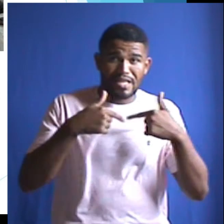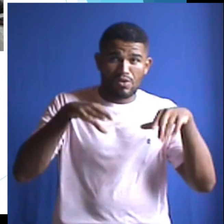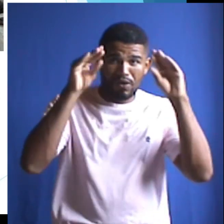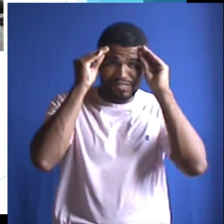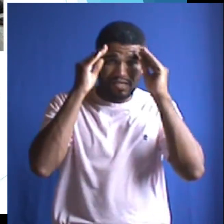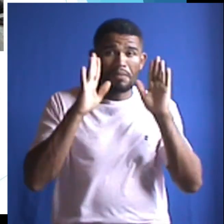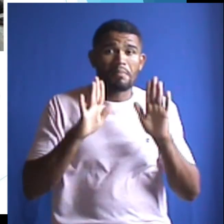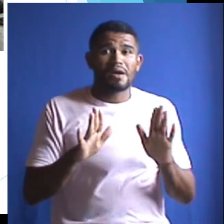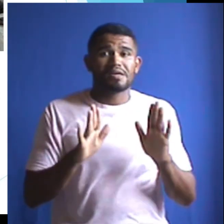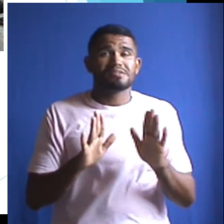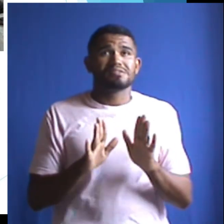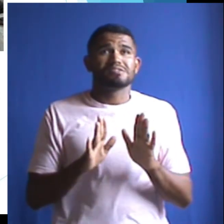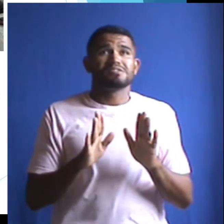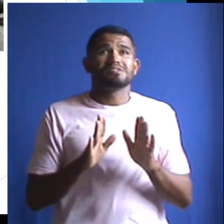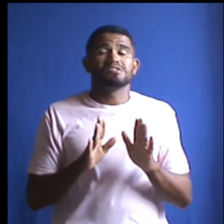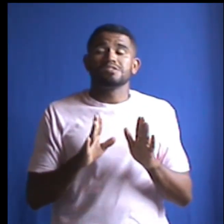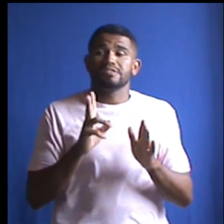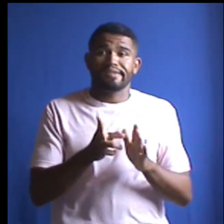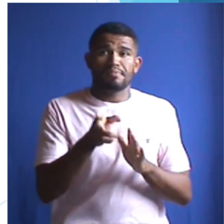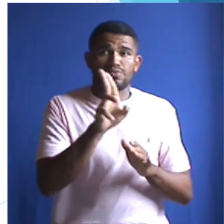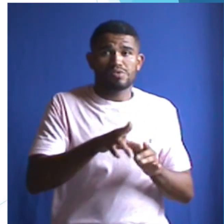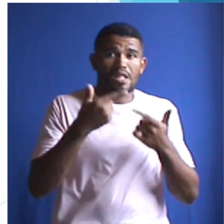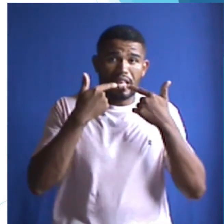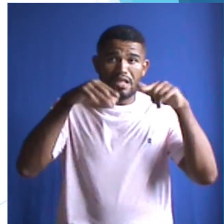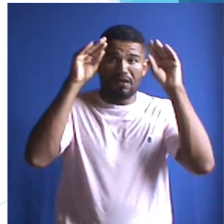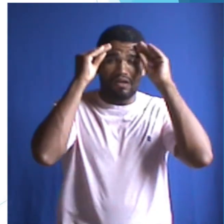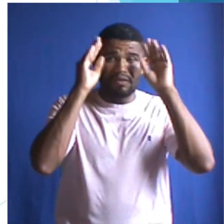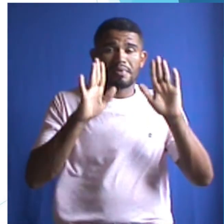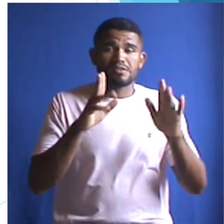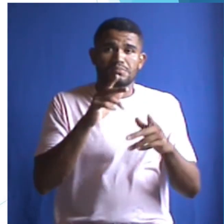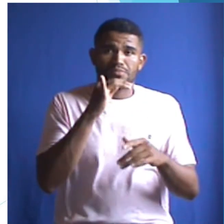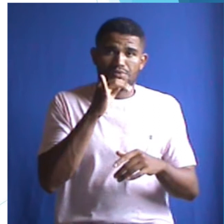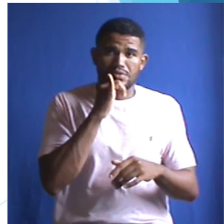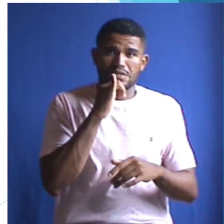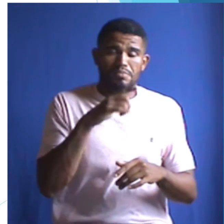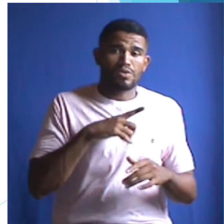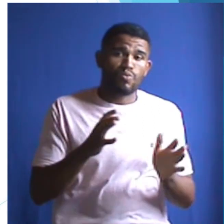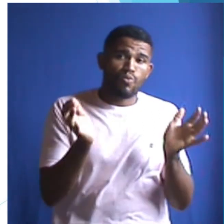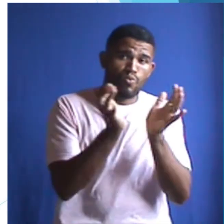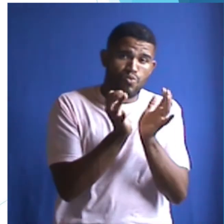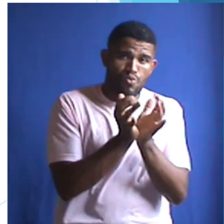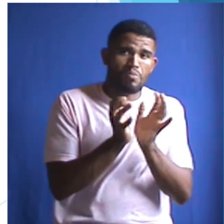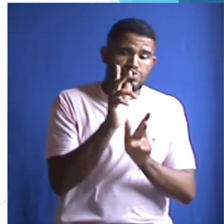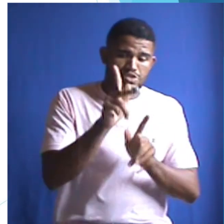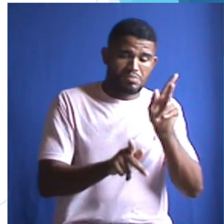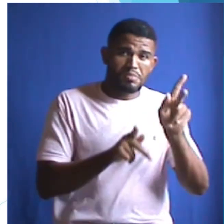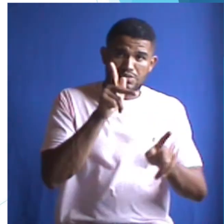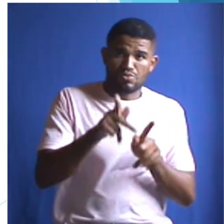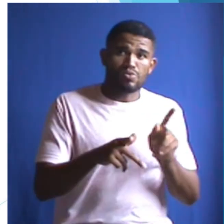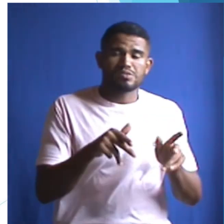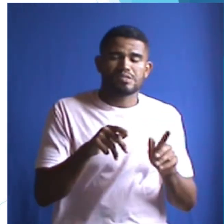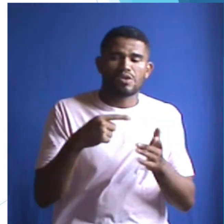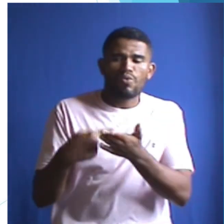diversos. E quando eles estão numa categoria mais ampla, a gente sempre chama eles de linguagem. Quando você tem um grupo que